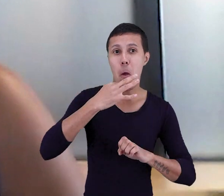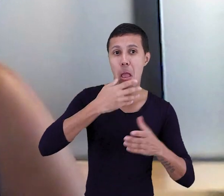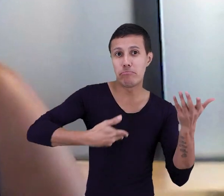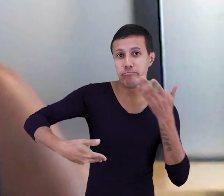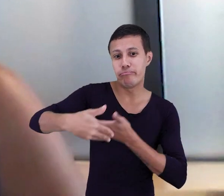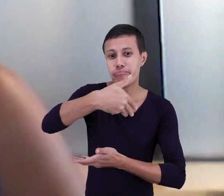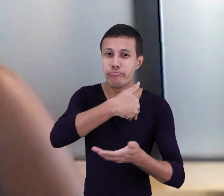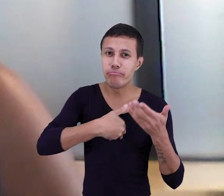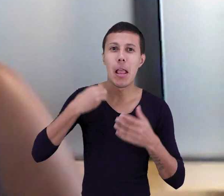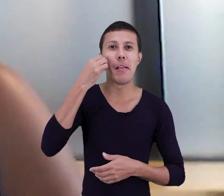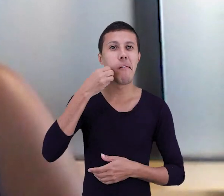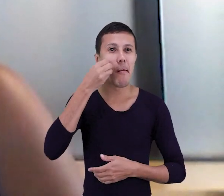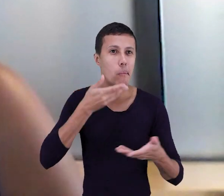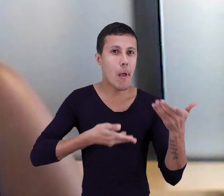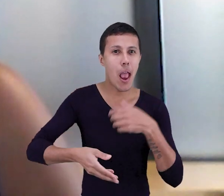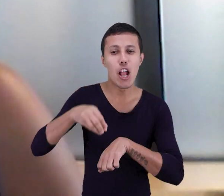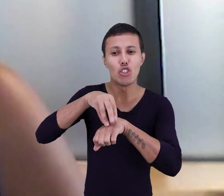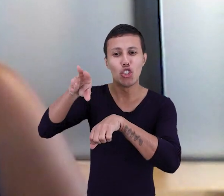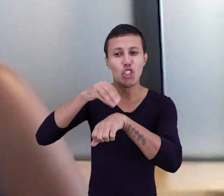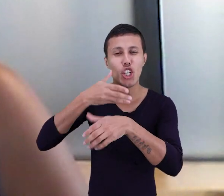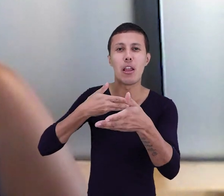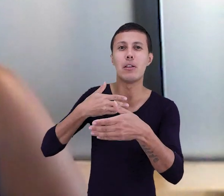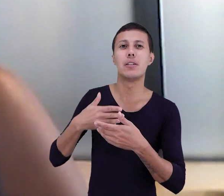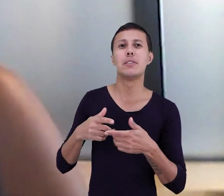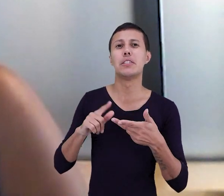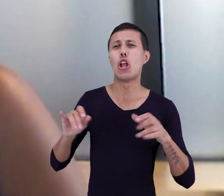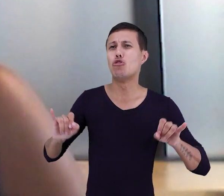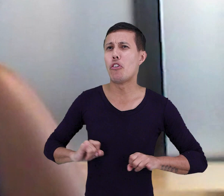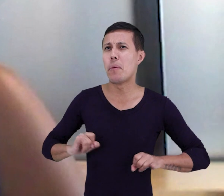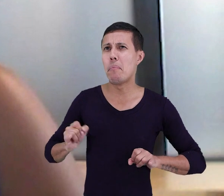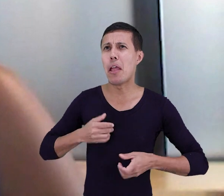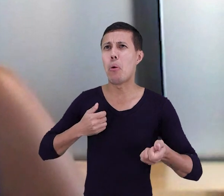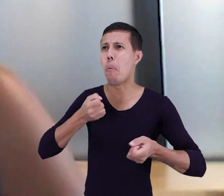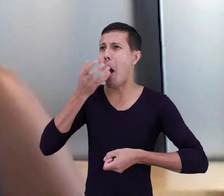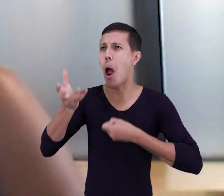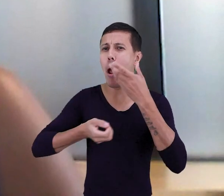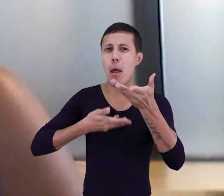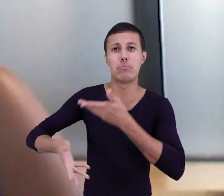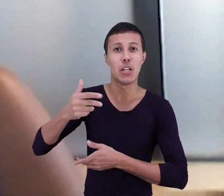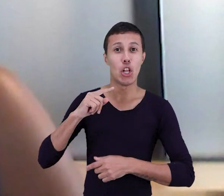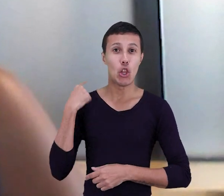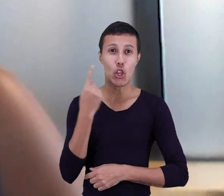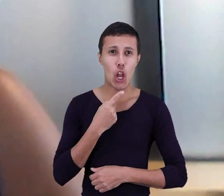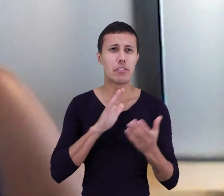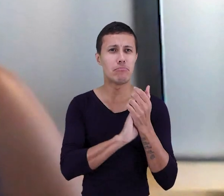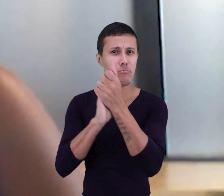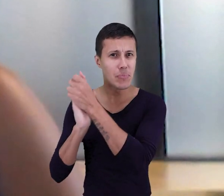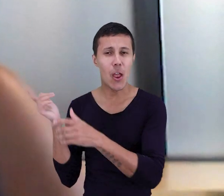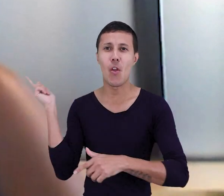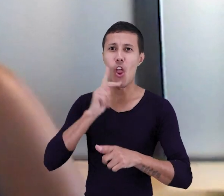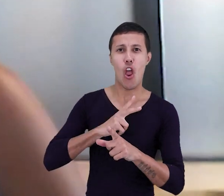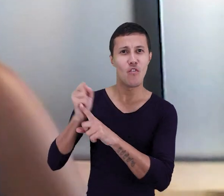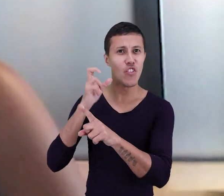trocam experiência, que pedem dica, que trocam dores e trocam sucesso também. A gente fala muito de conquista, de vitória, a gente se